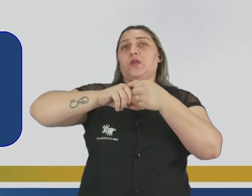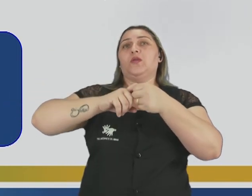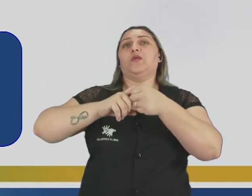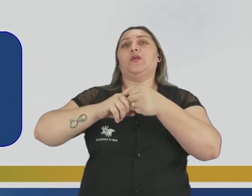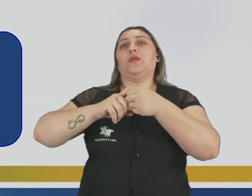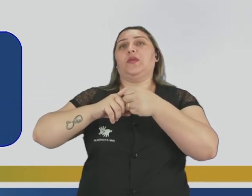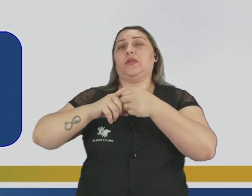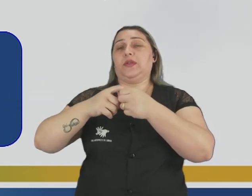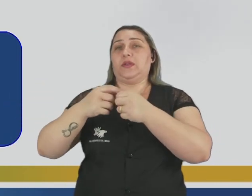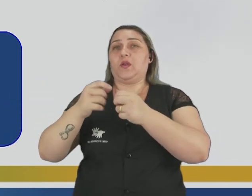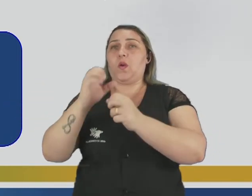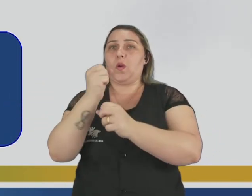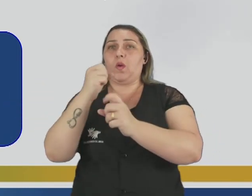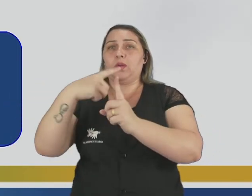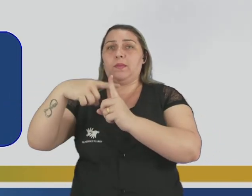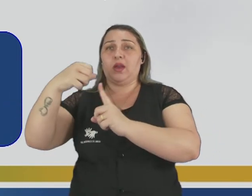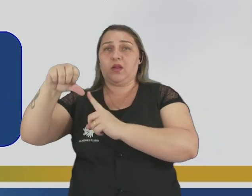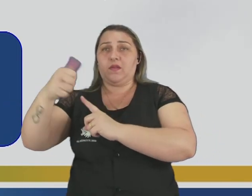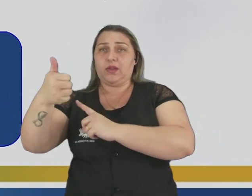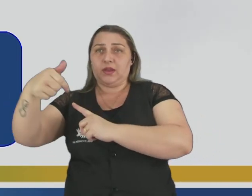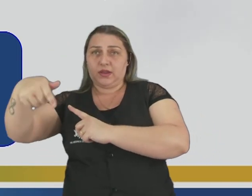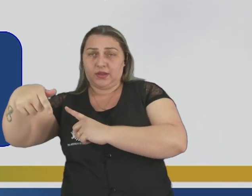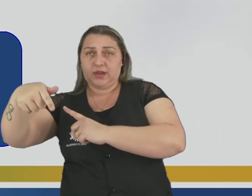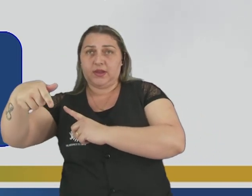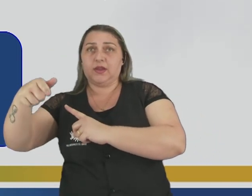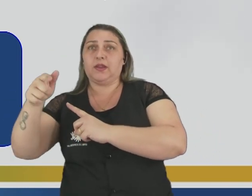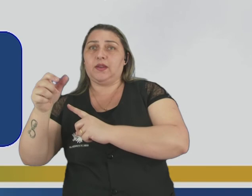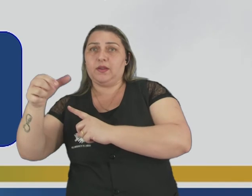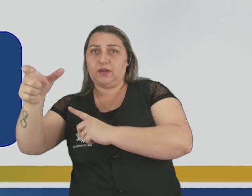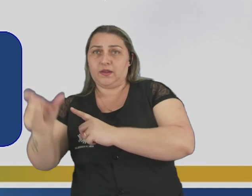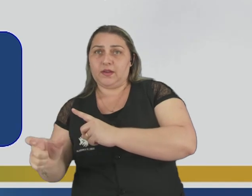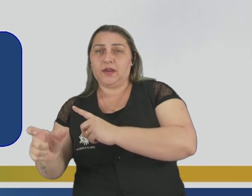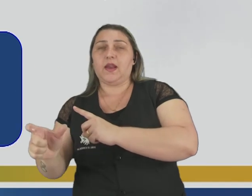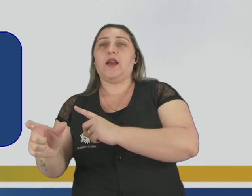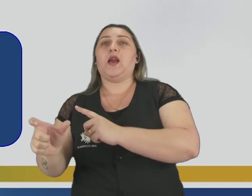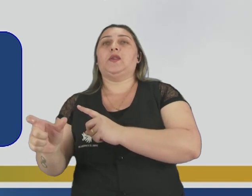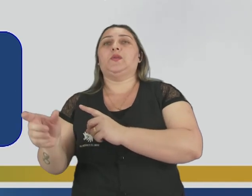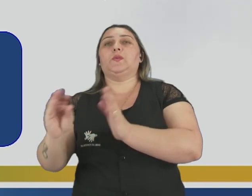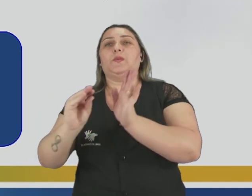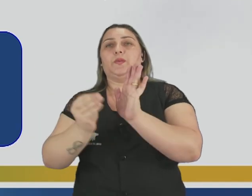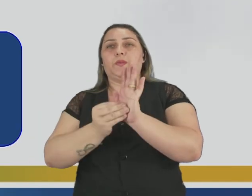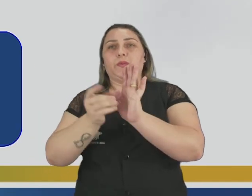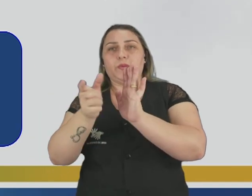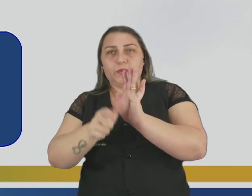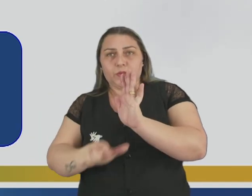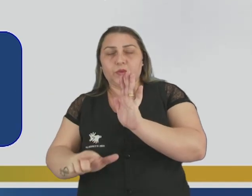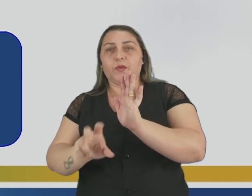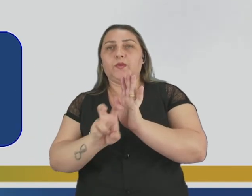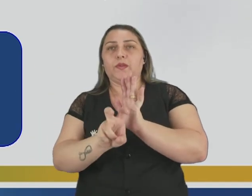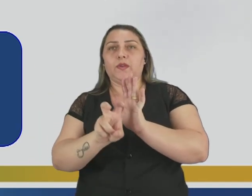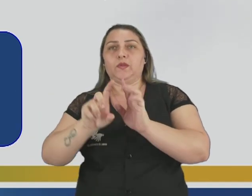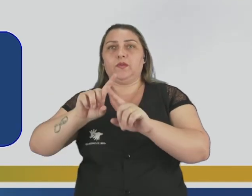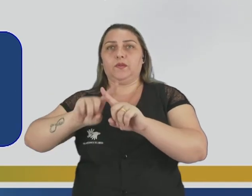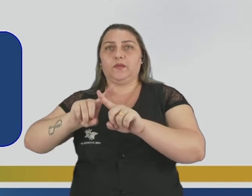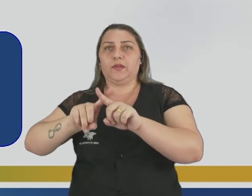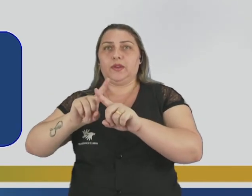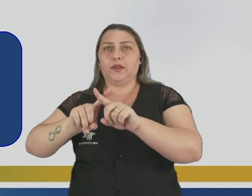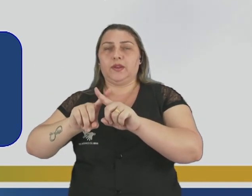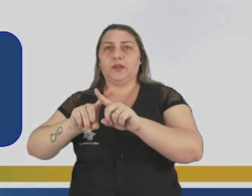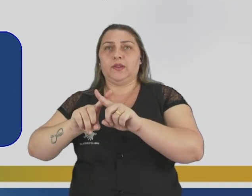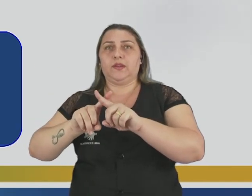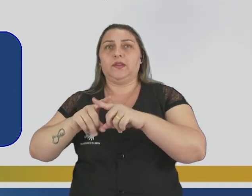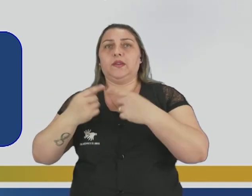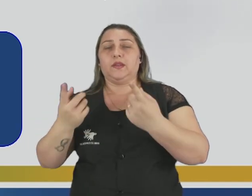eu vou encontrar o 17, vou estar aí repetindo 5 vezes 17, que foi a adição,